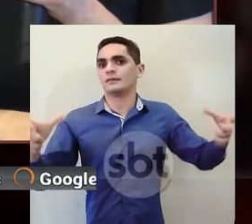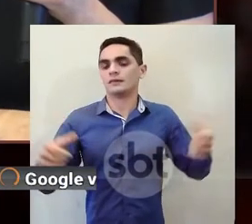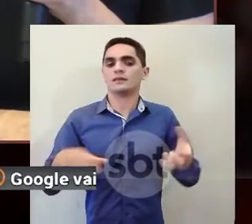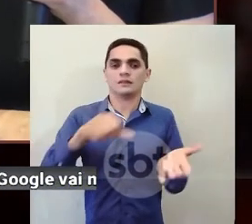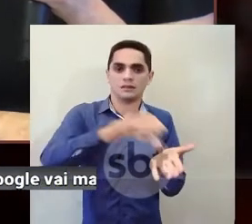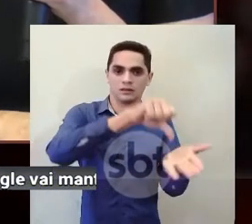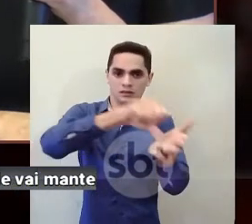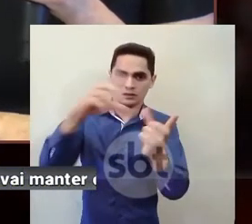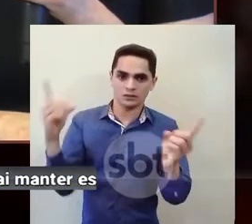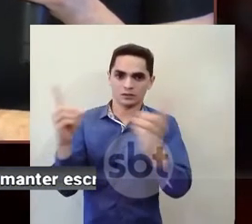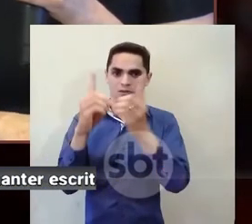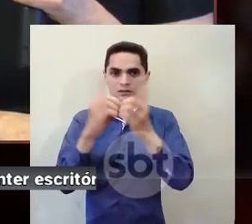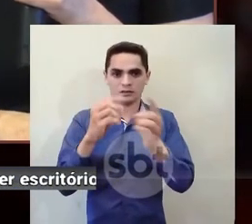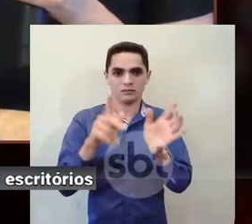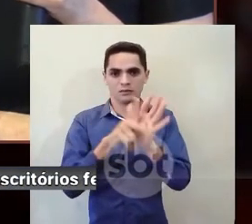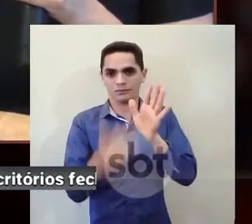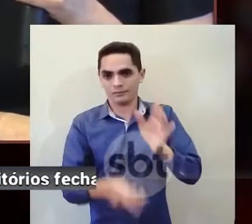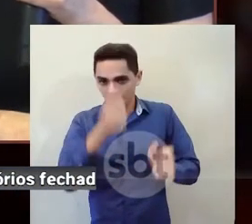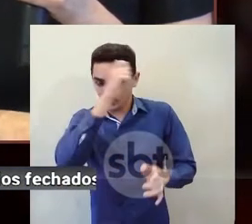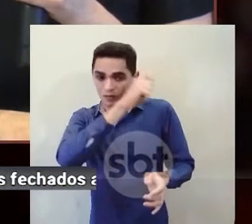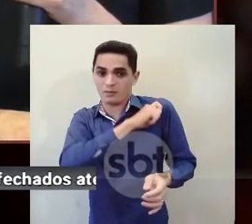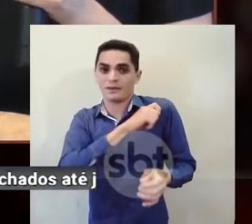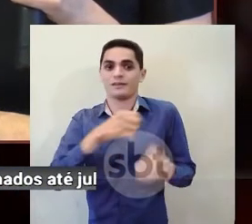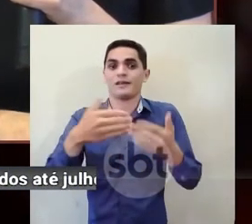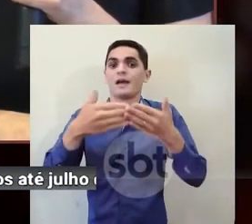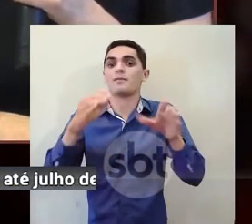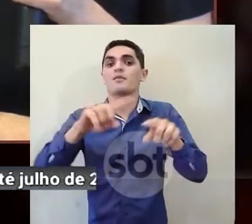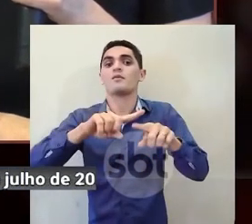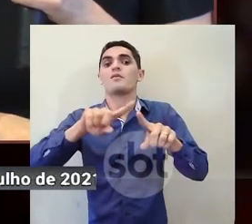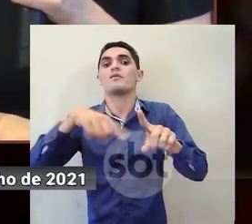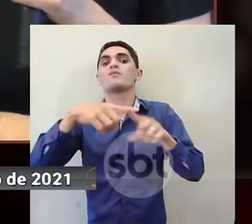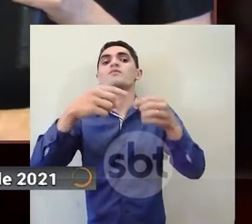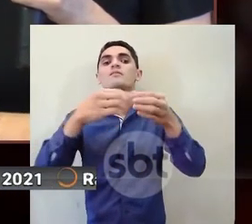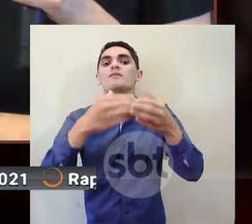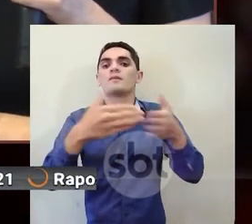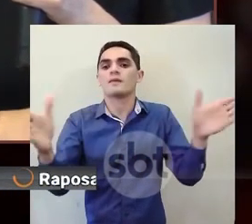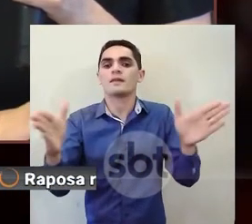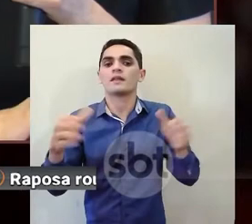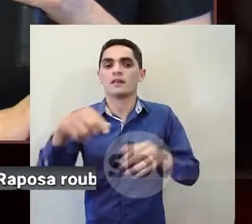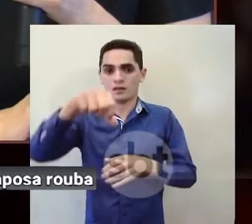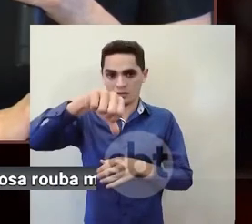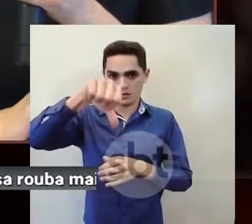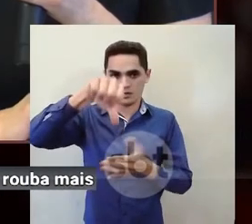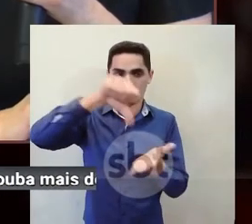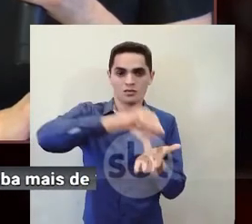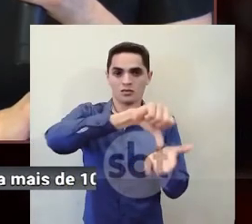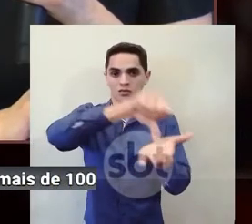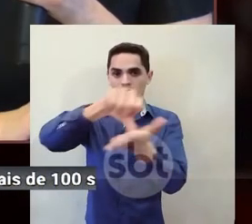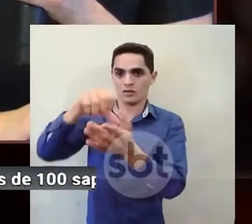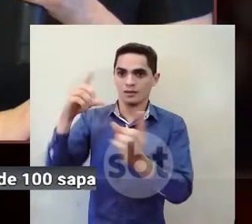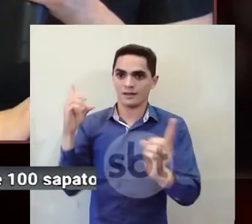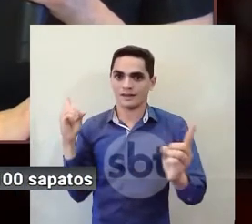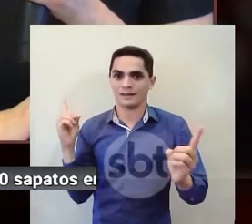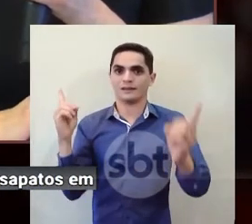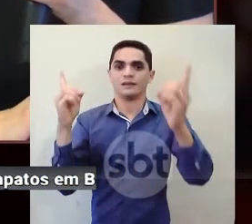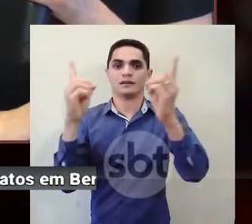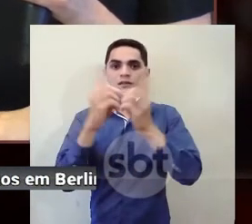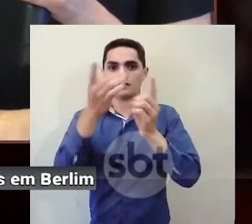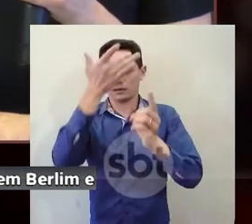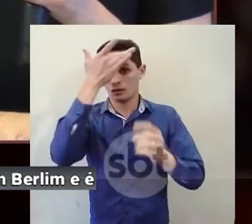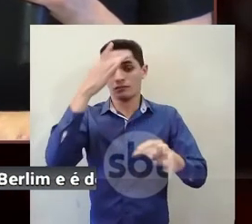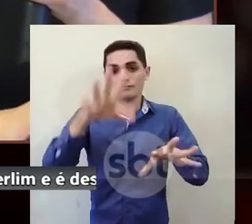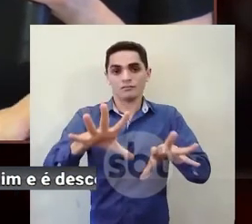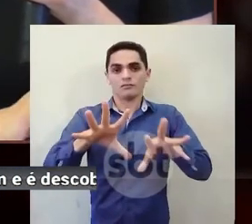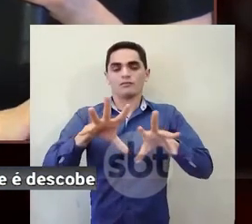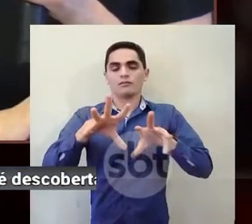município, nós colocamos nove unidades básicas exclusivas para atender síndrome respiratória leve e